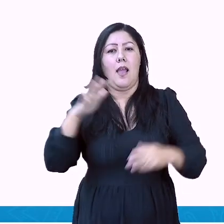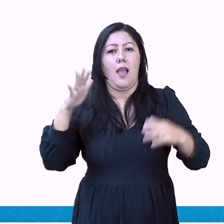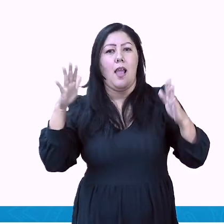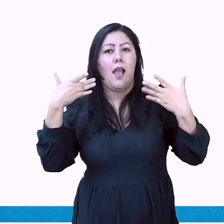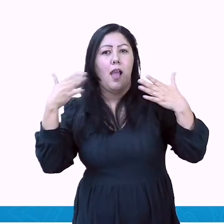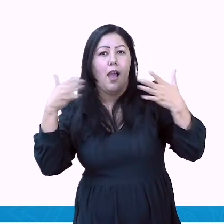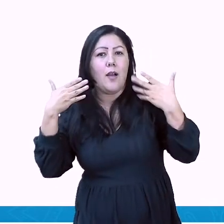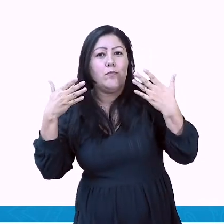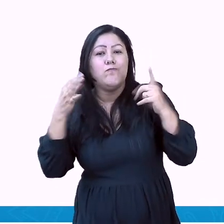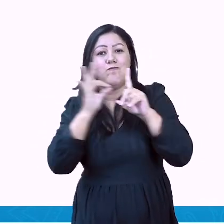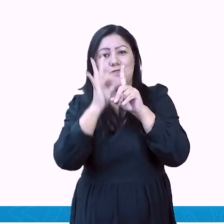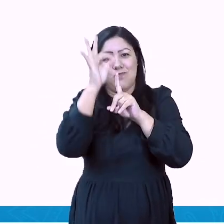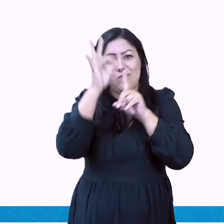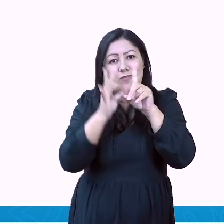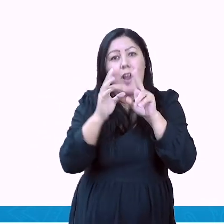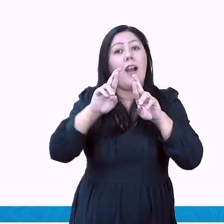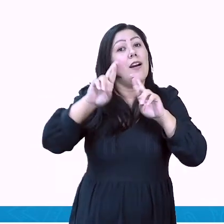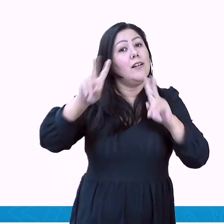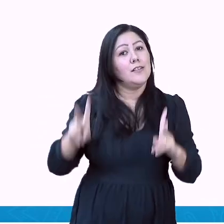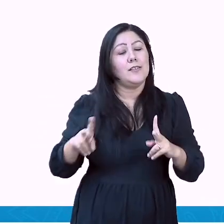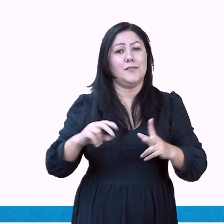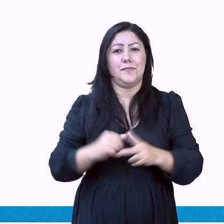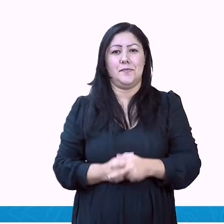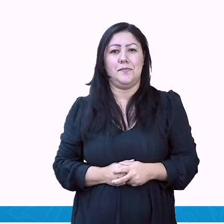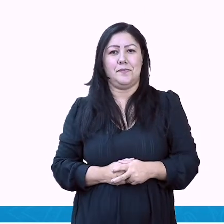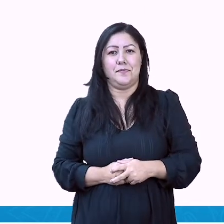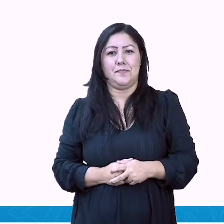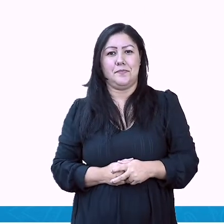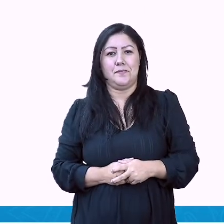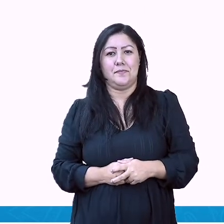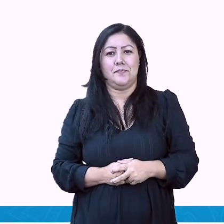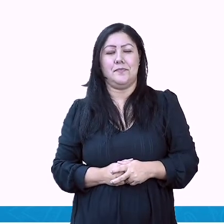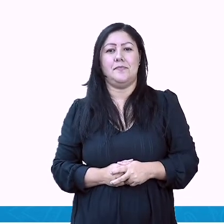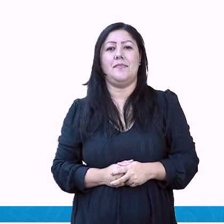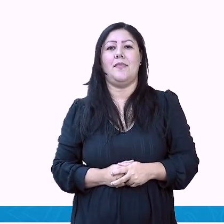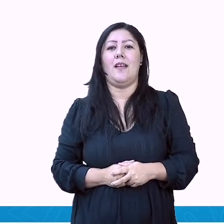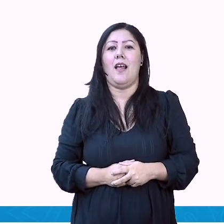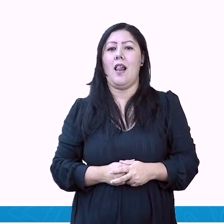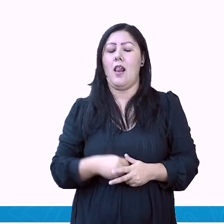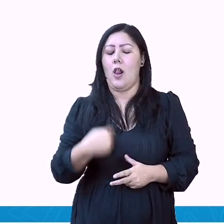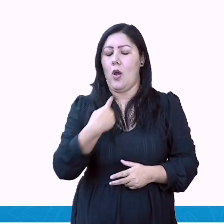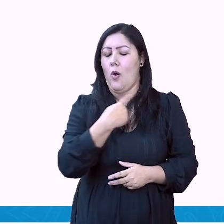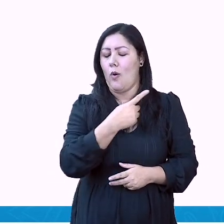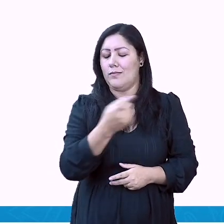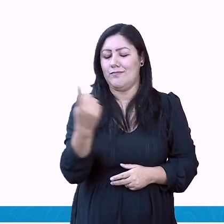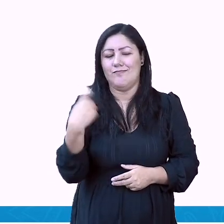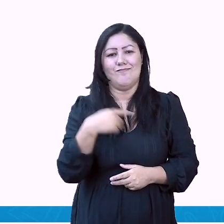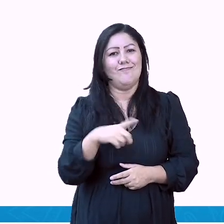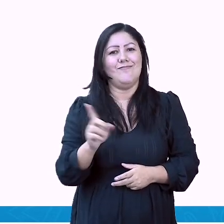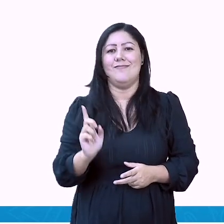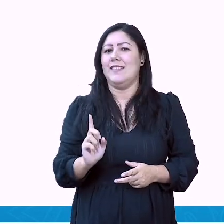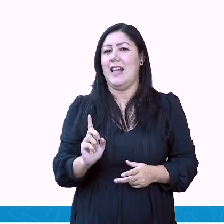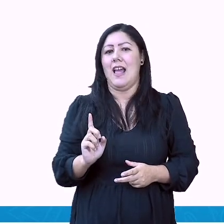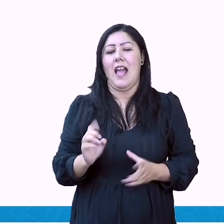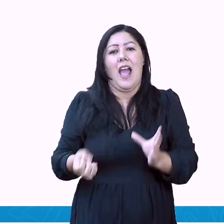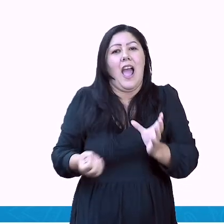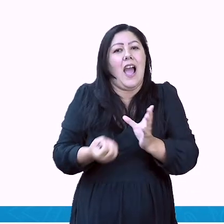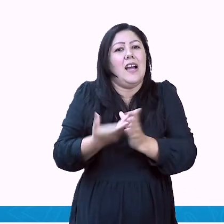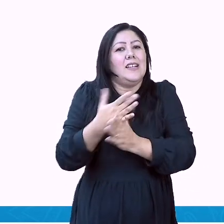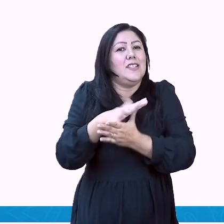diferentes, mas, diga-se de passagem, o ser humano ainda não criou um